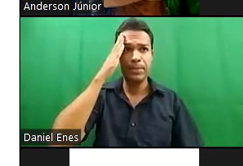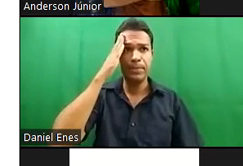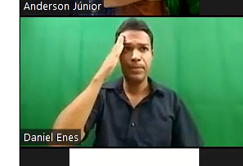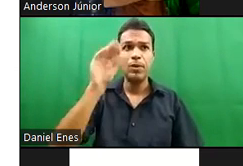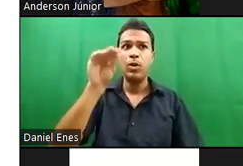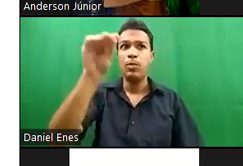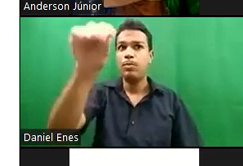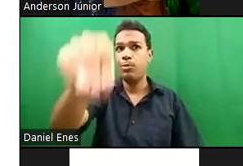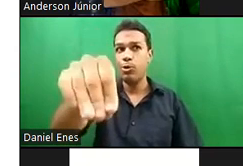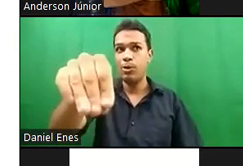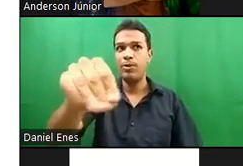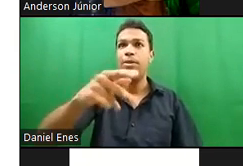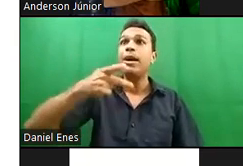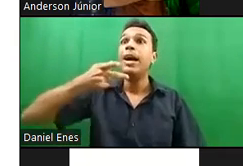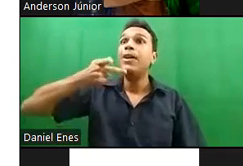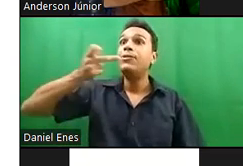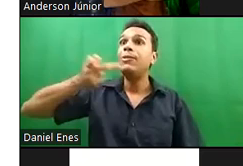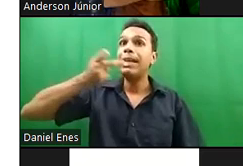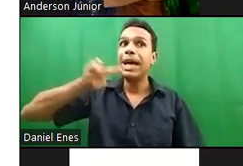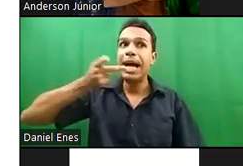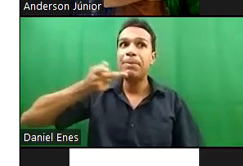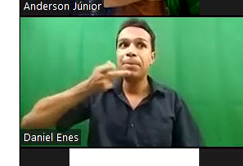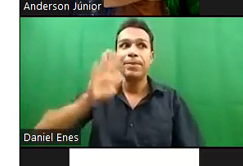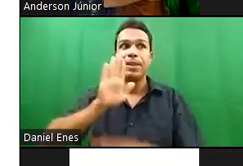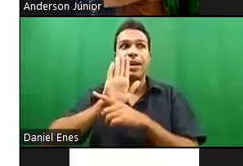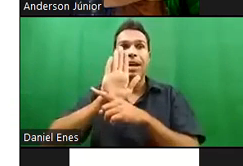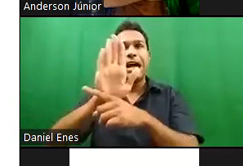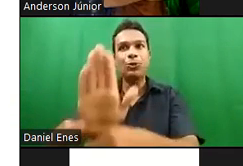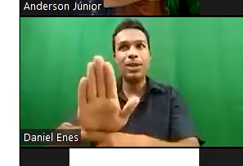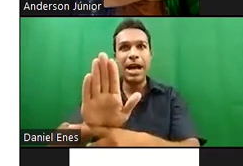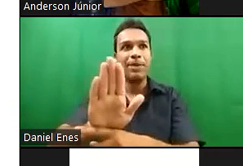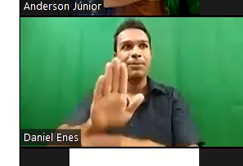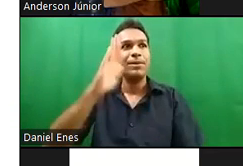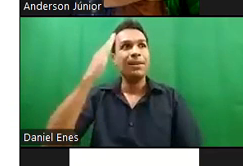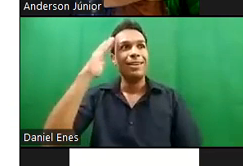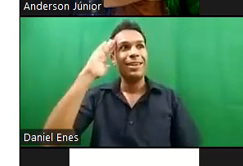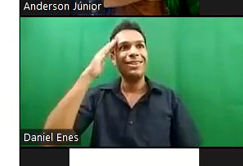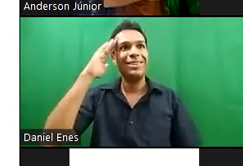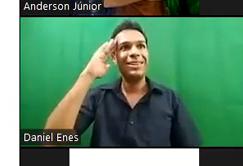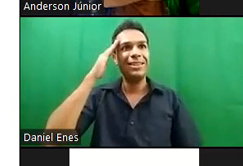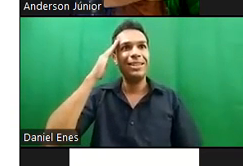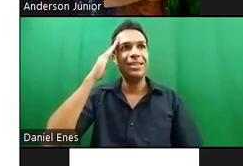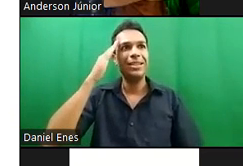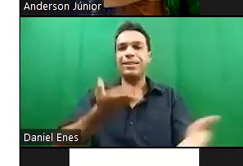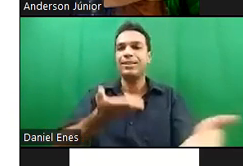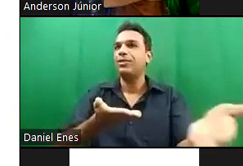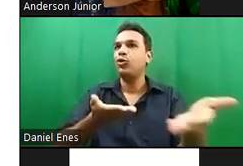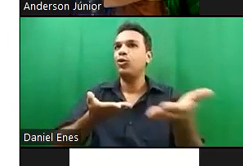Saber, por. Falar, ajudar.